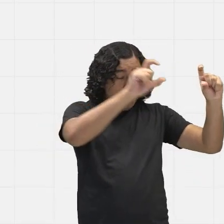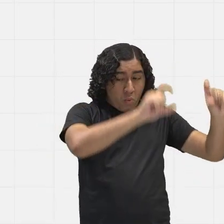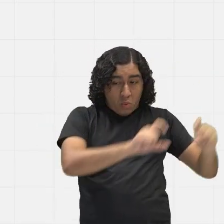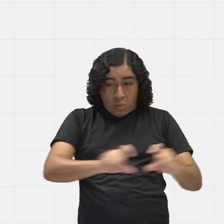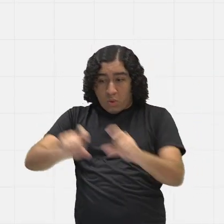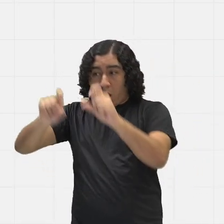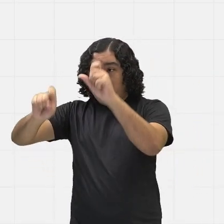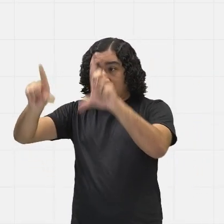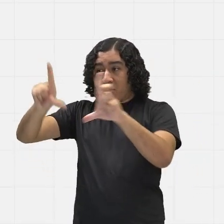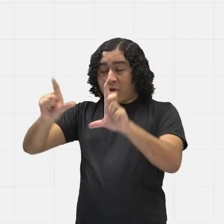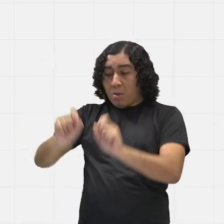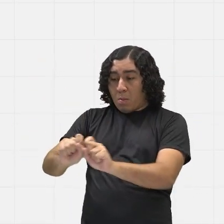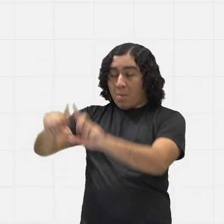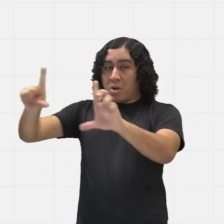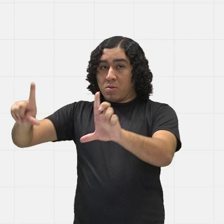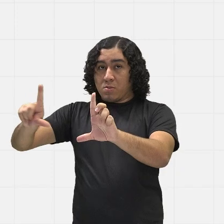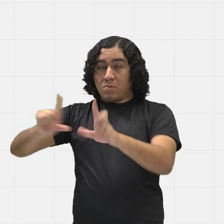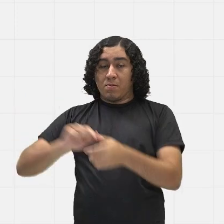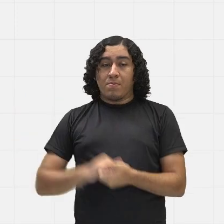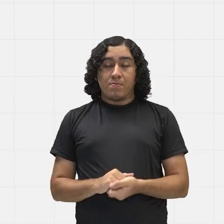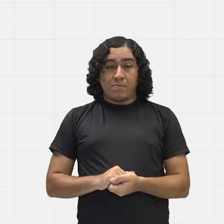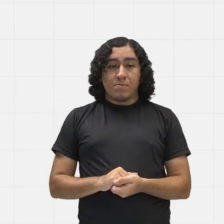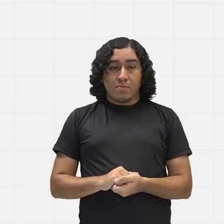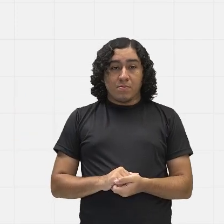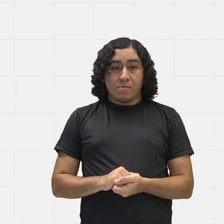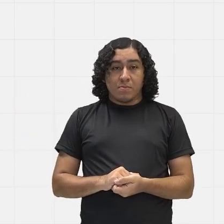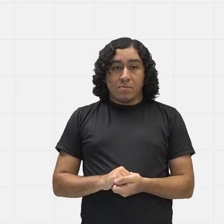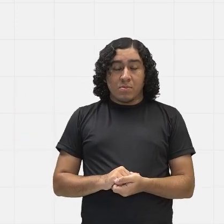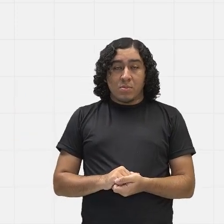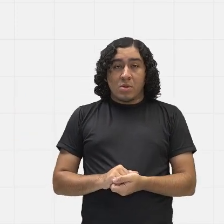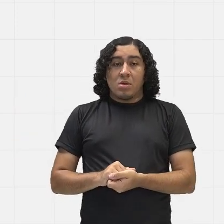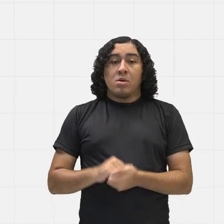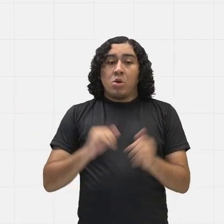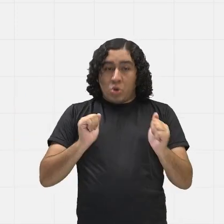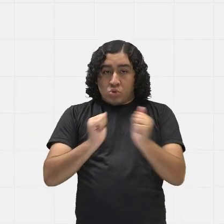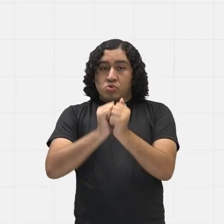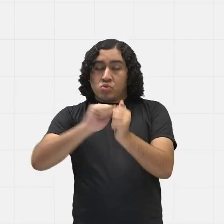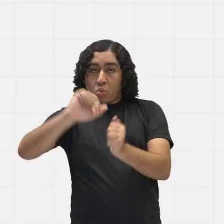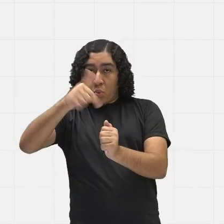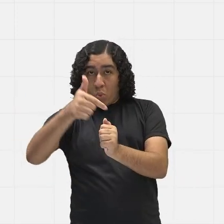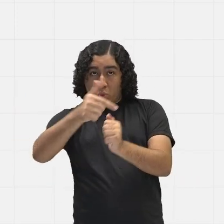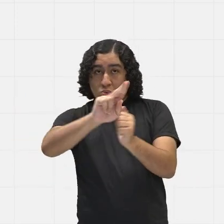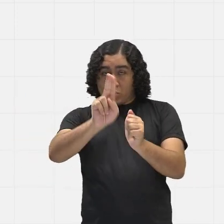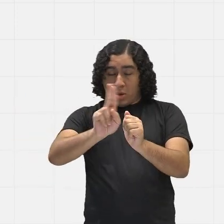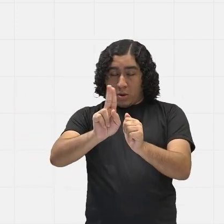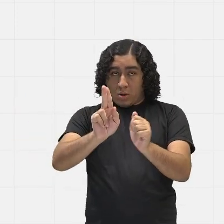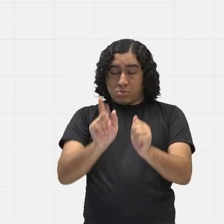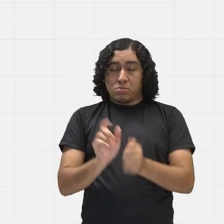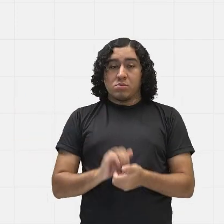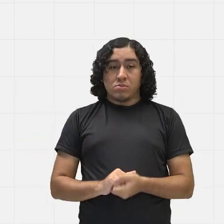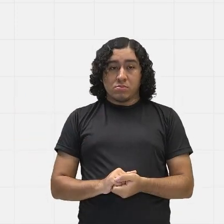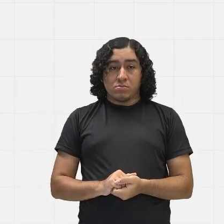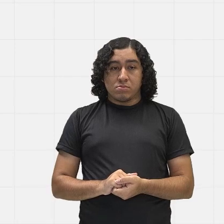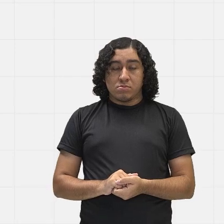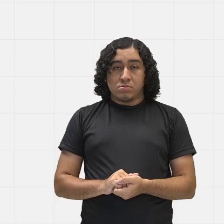social, ele é junto com o CME transmite, eles trabalham juntos. Se você,